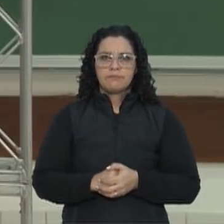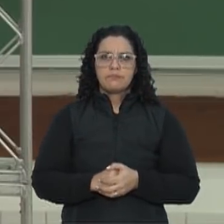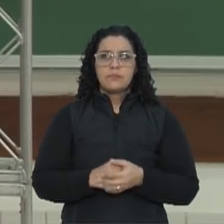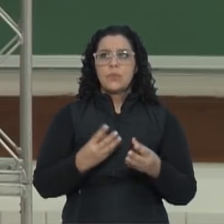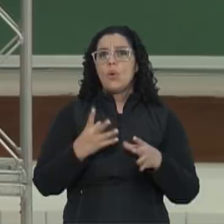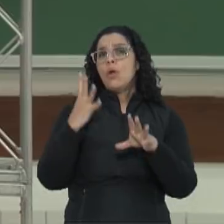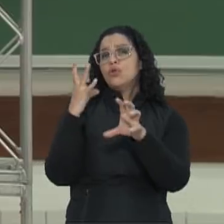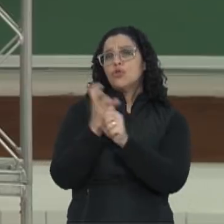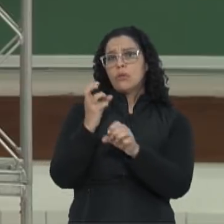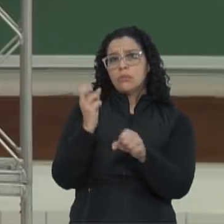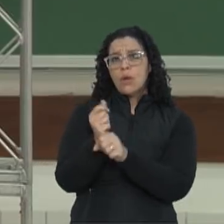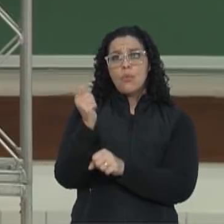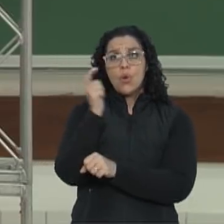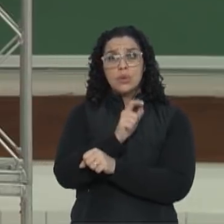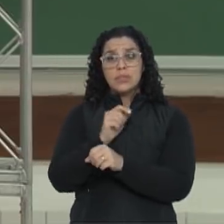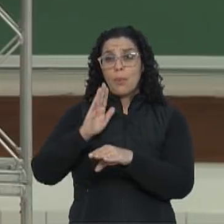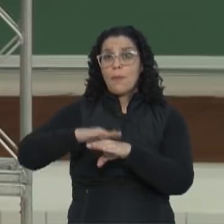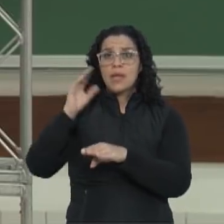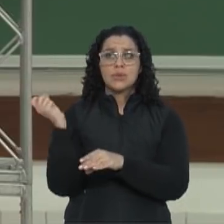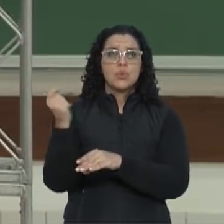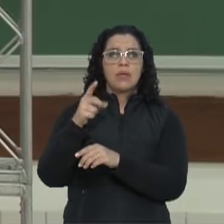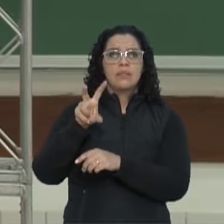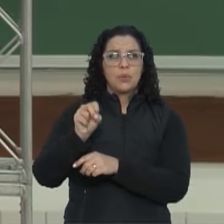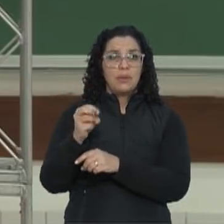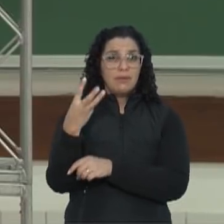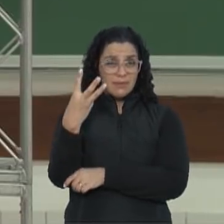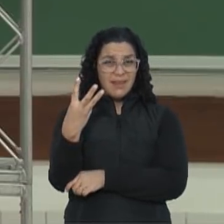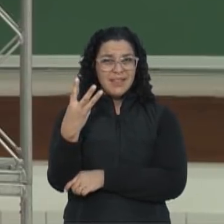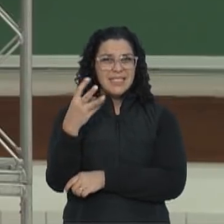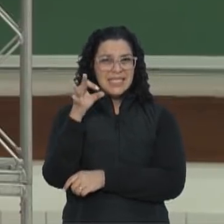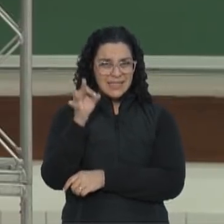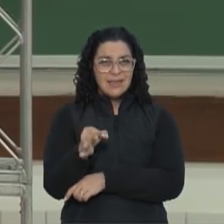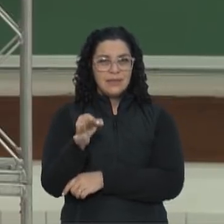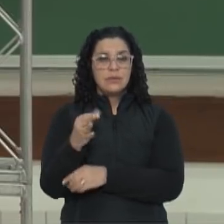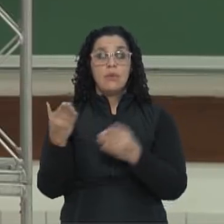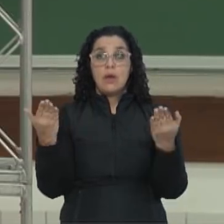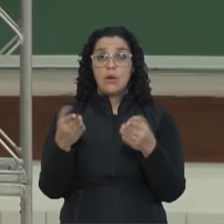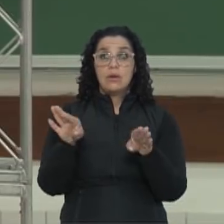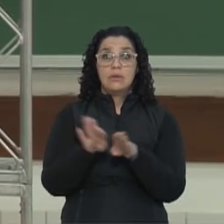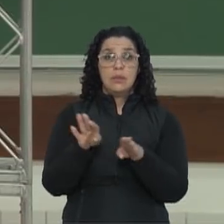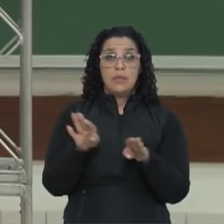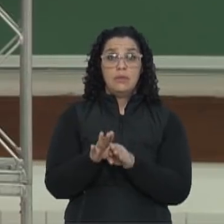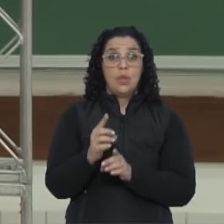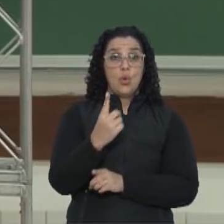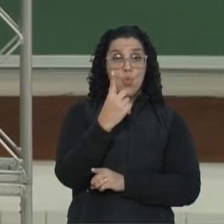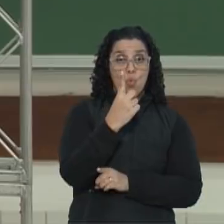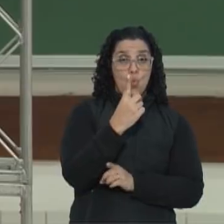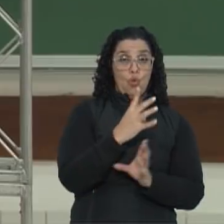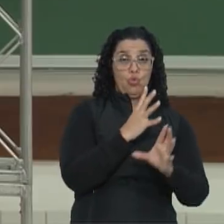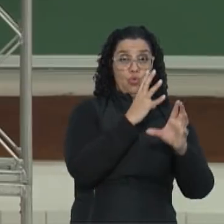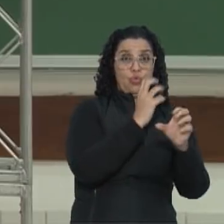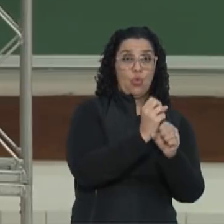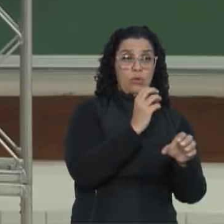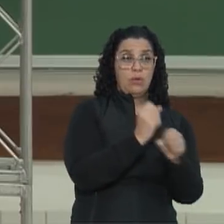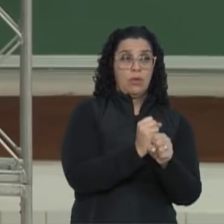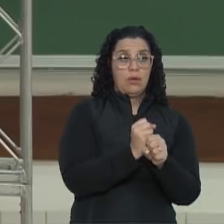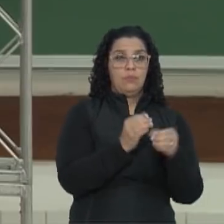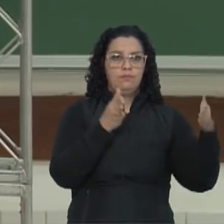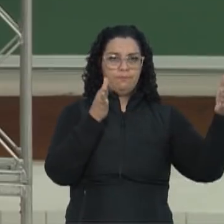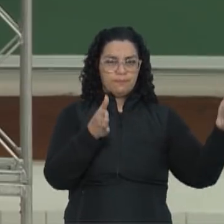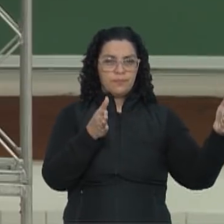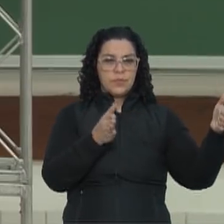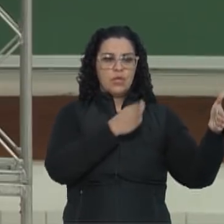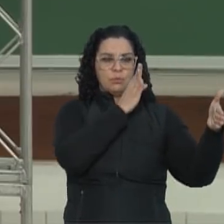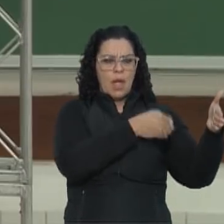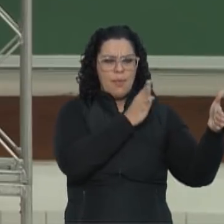qual a quantidade que ultrapassou dos 50? Não é 3? Então, eu posso dizer aqui que eu tenho um inteiro